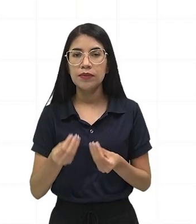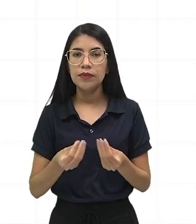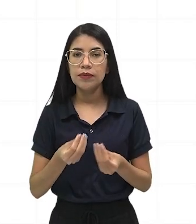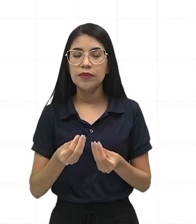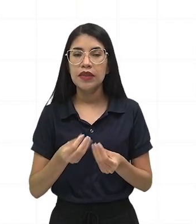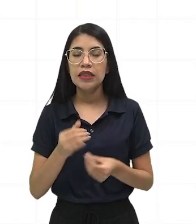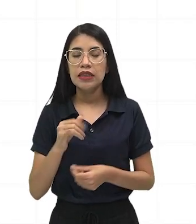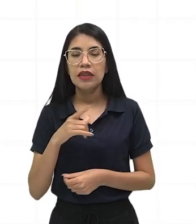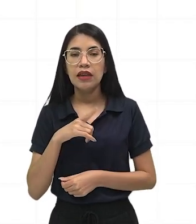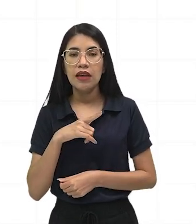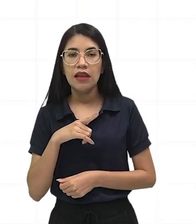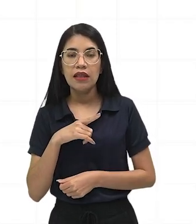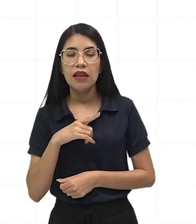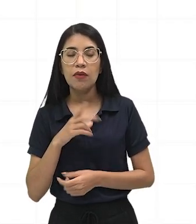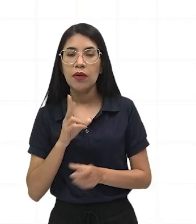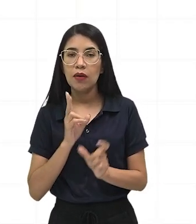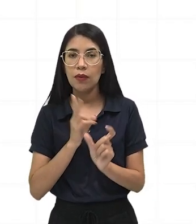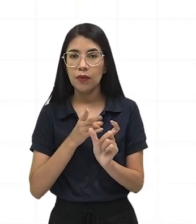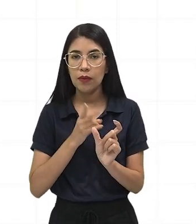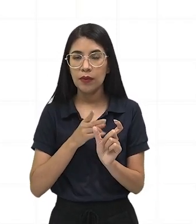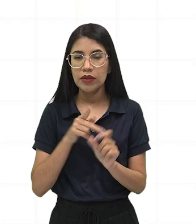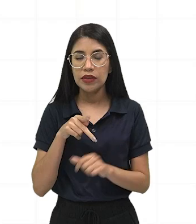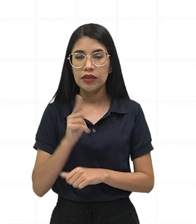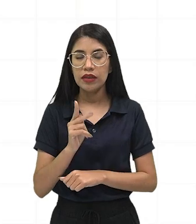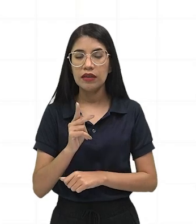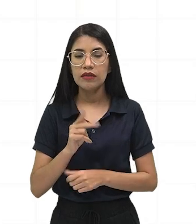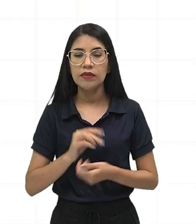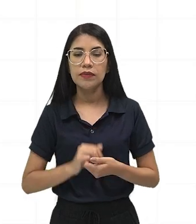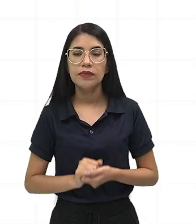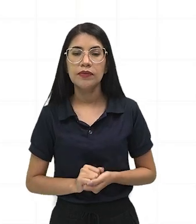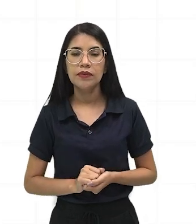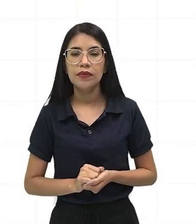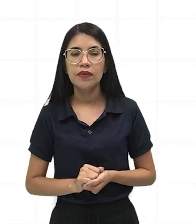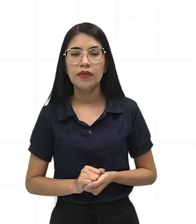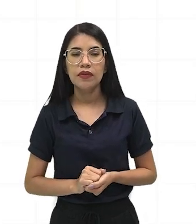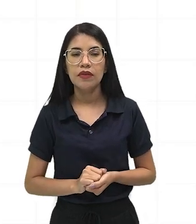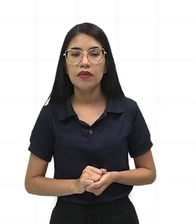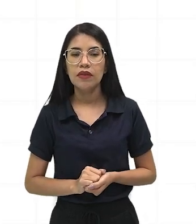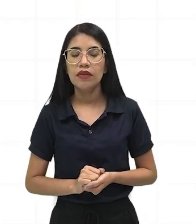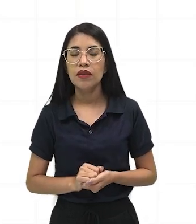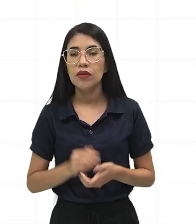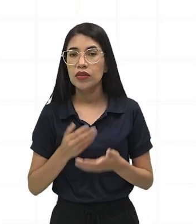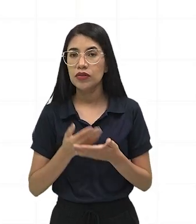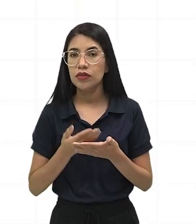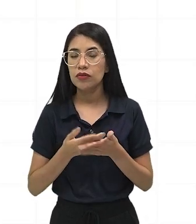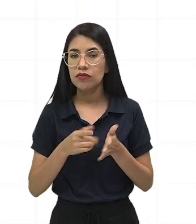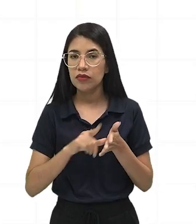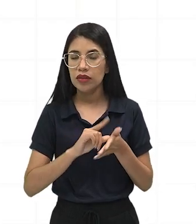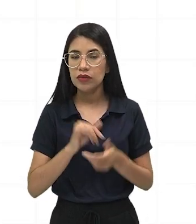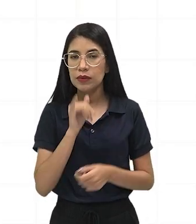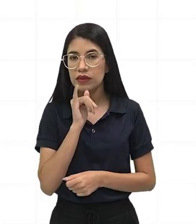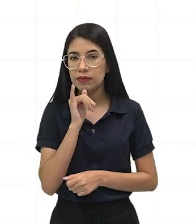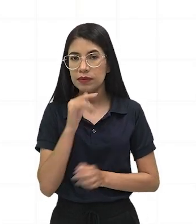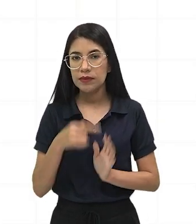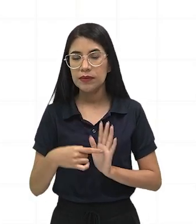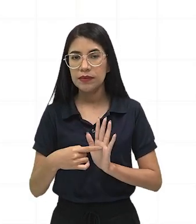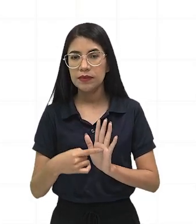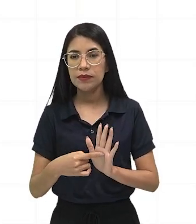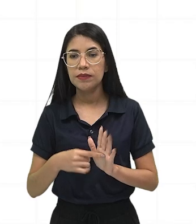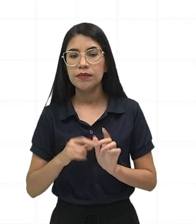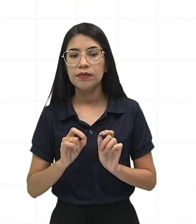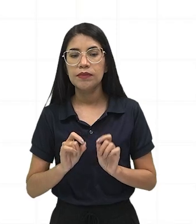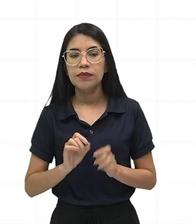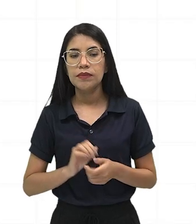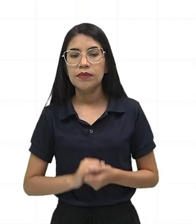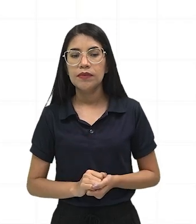proporcionais se existe uma constante k tal que... E isso nós vimos agora nesses exemplos aí,